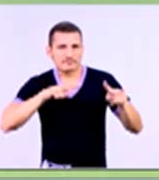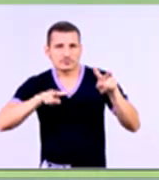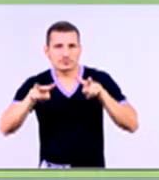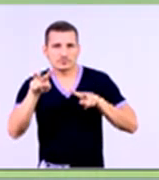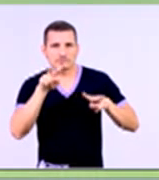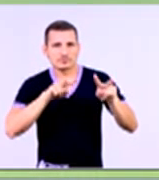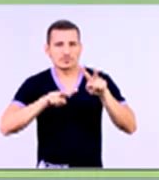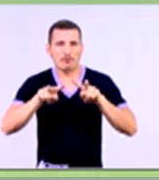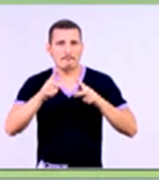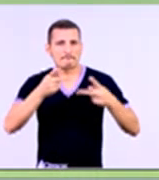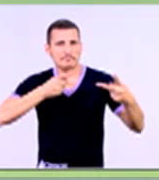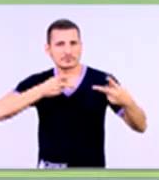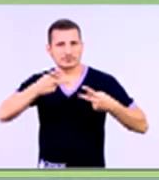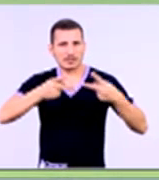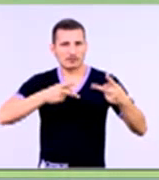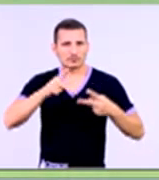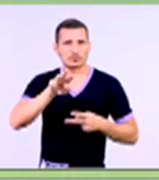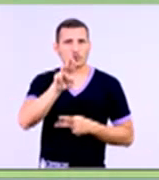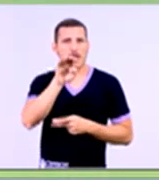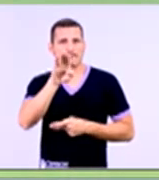projetos web.